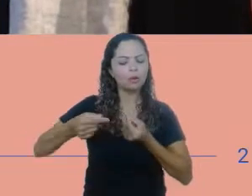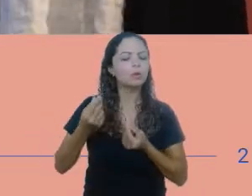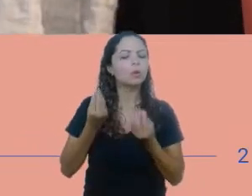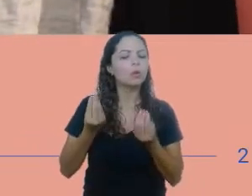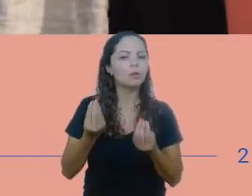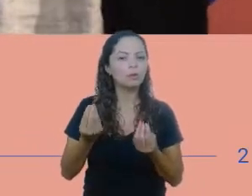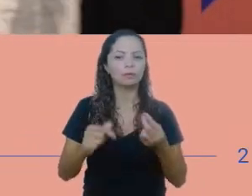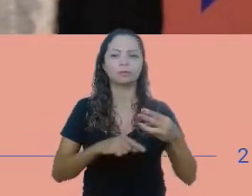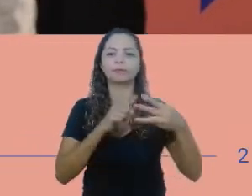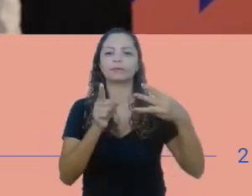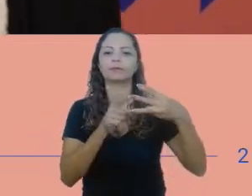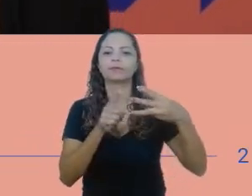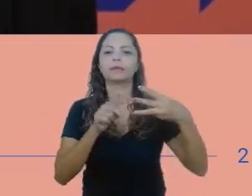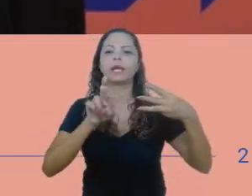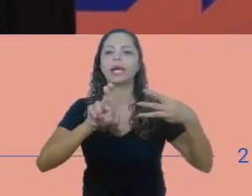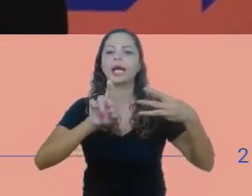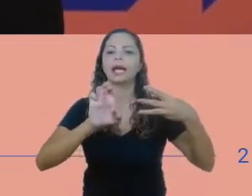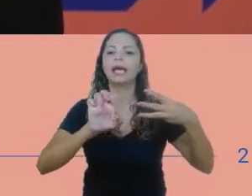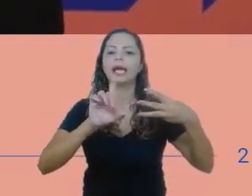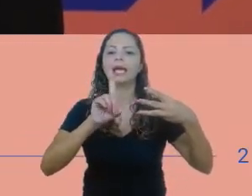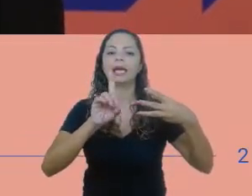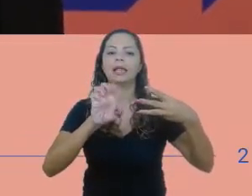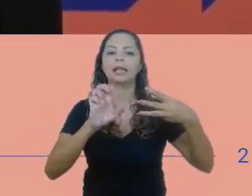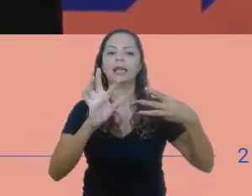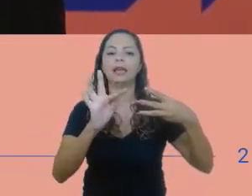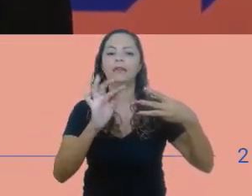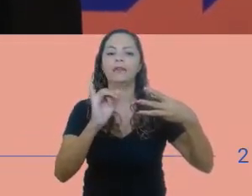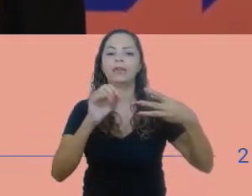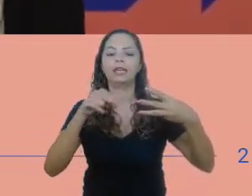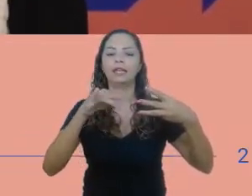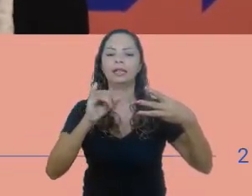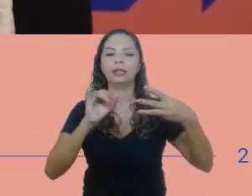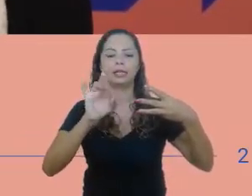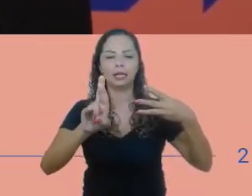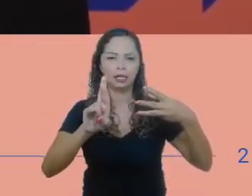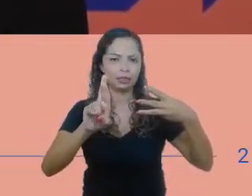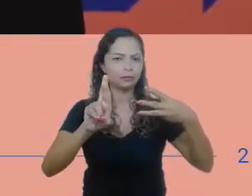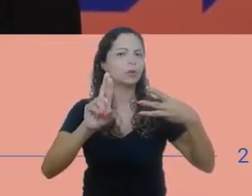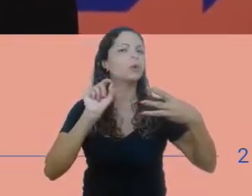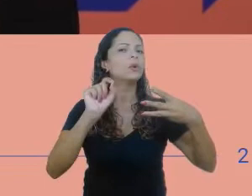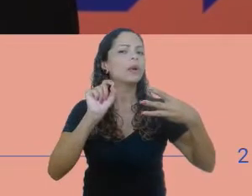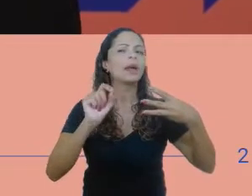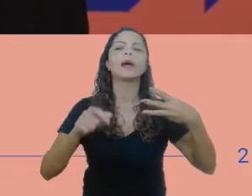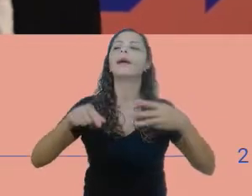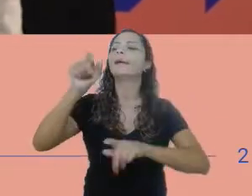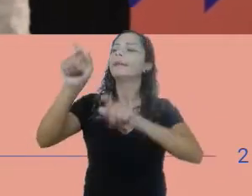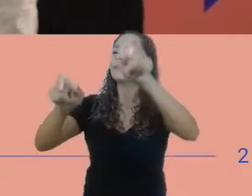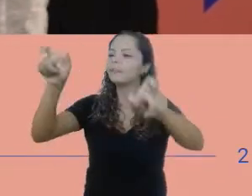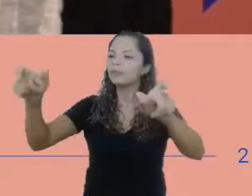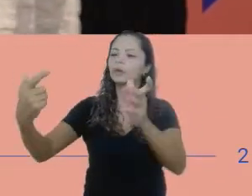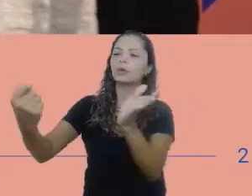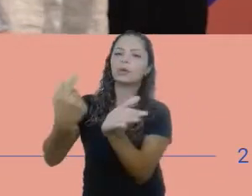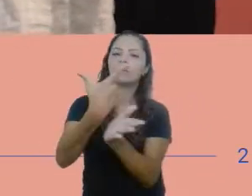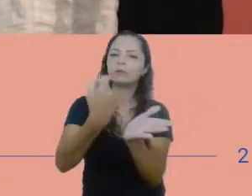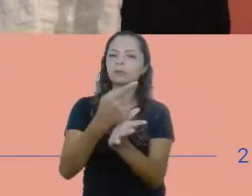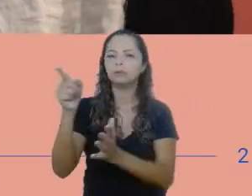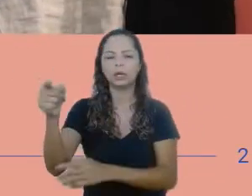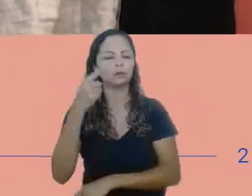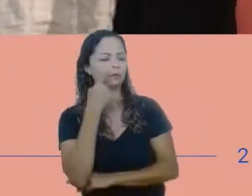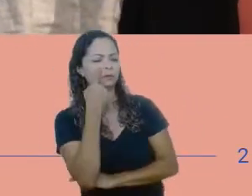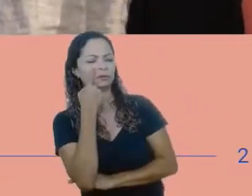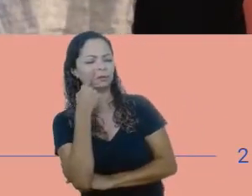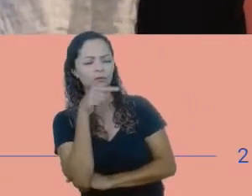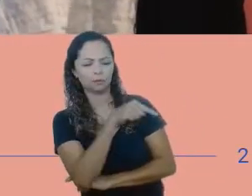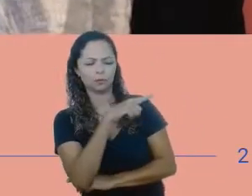a gente tá vendo a demanda do Consumidor cada vez mais por empresas responsáveis por produtos que